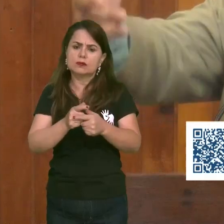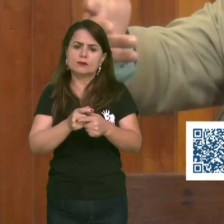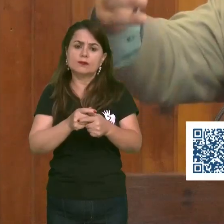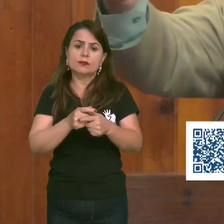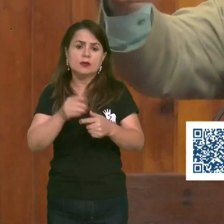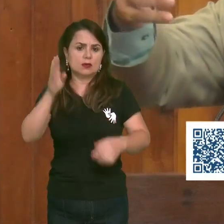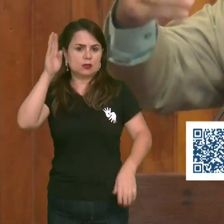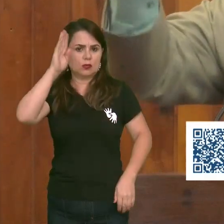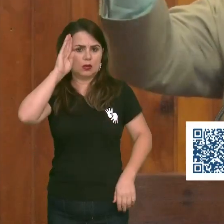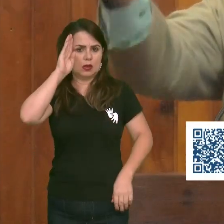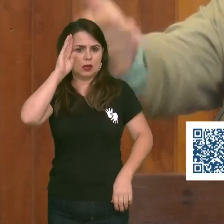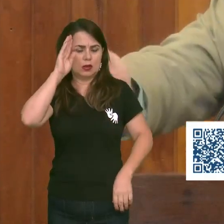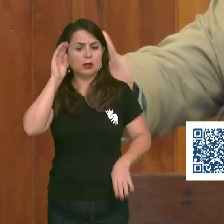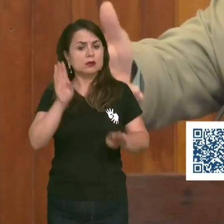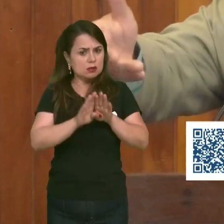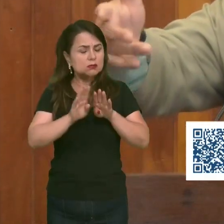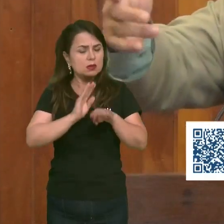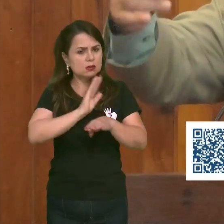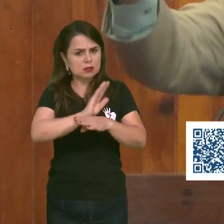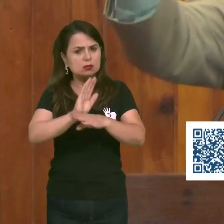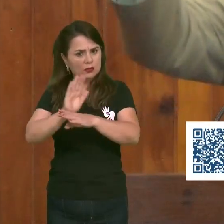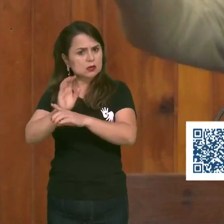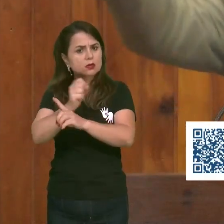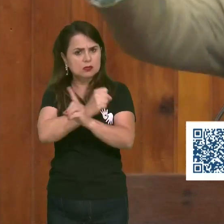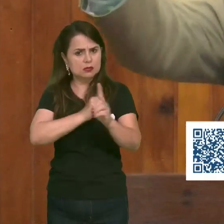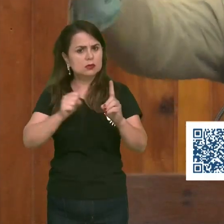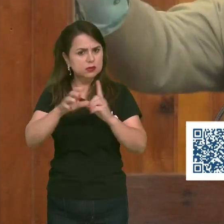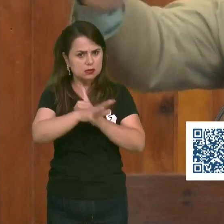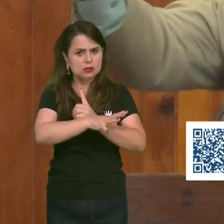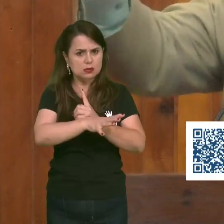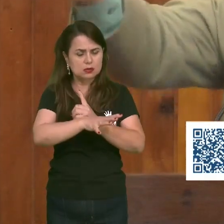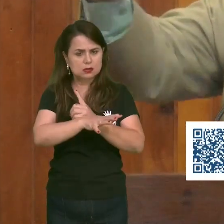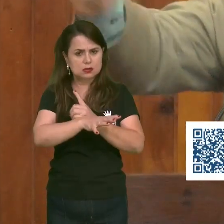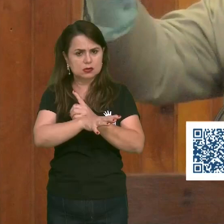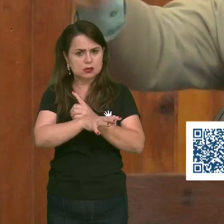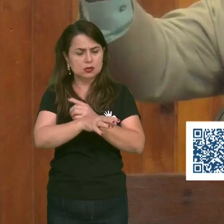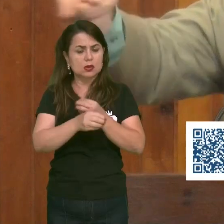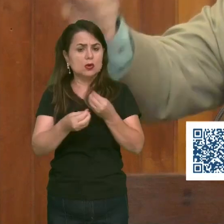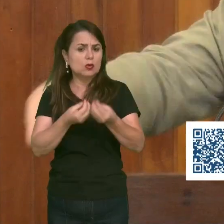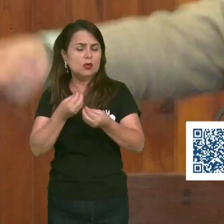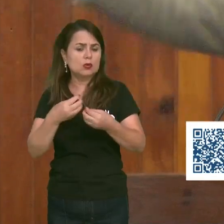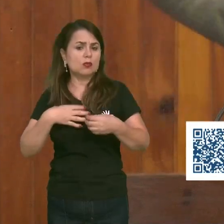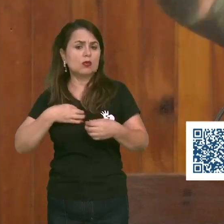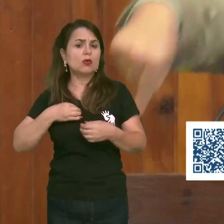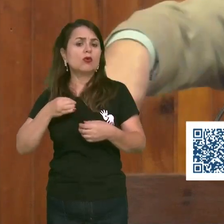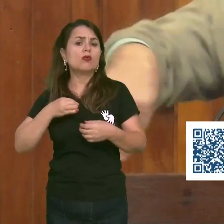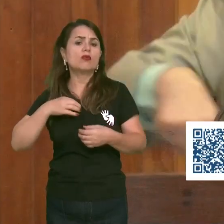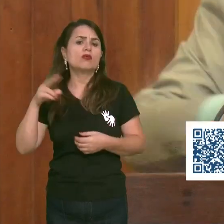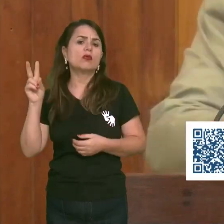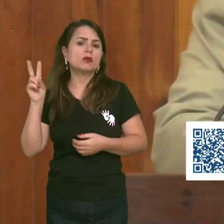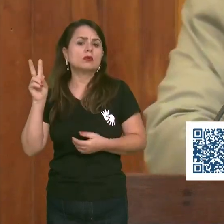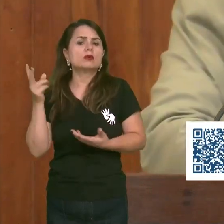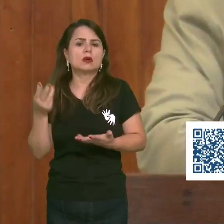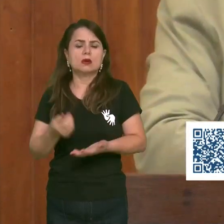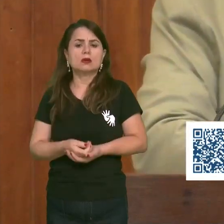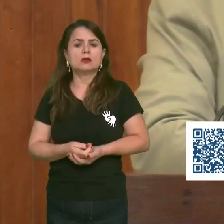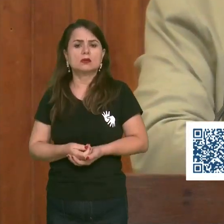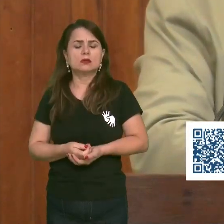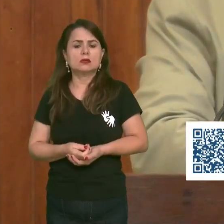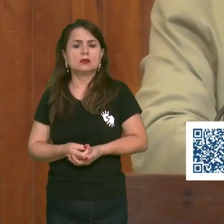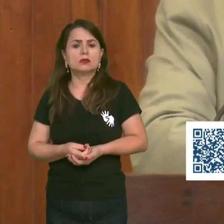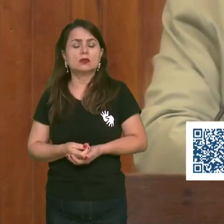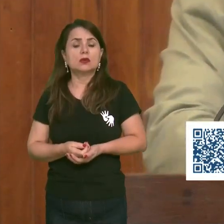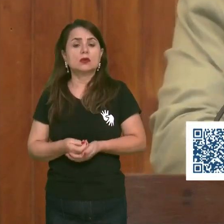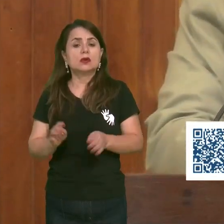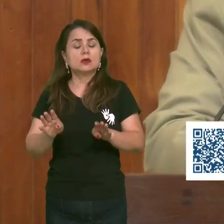esse serviço à sociedade via Fundo Municipal de solidariedade cuja Presidente é